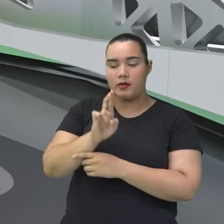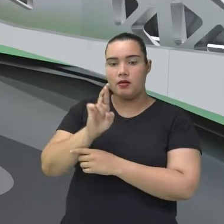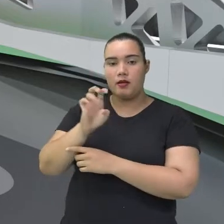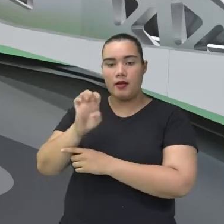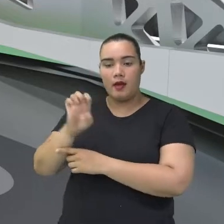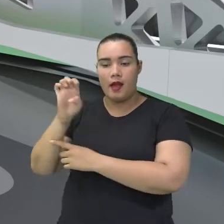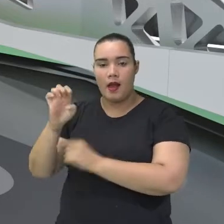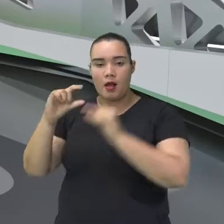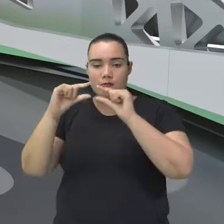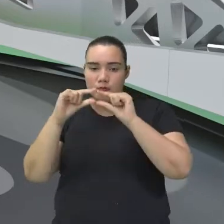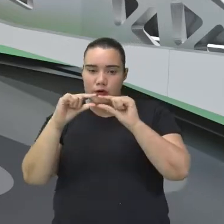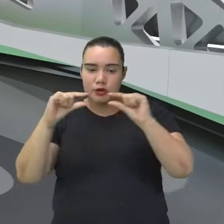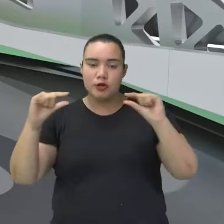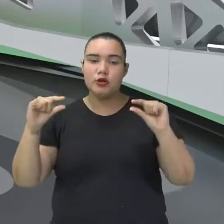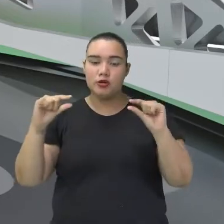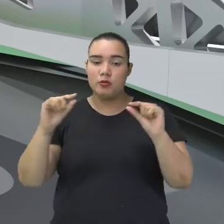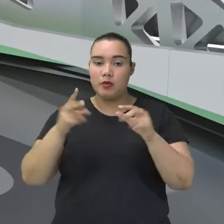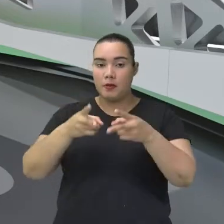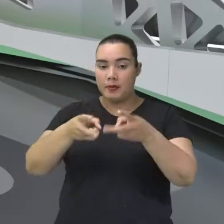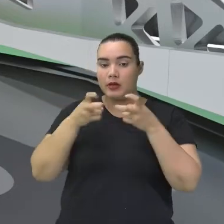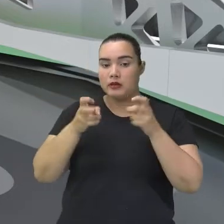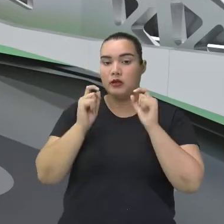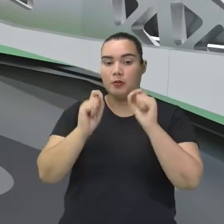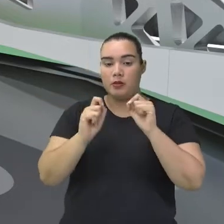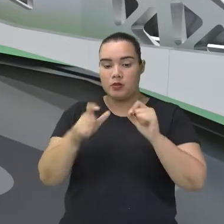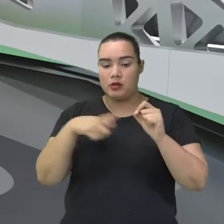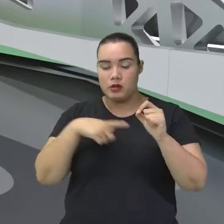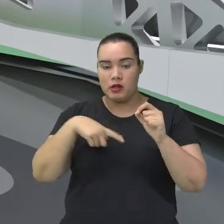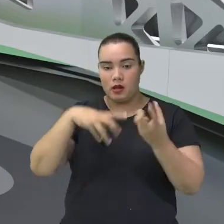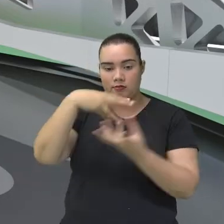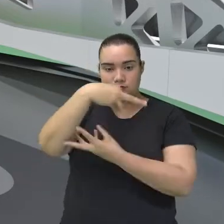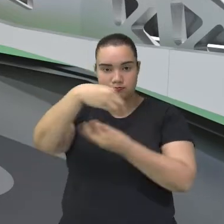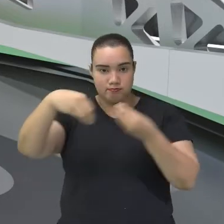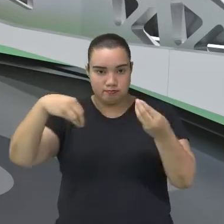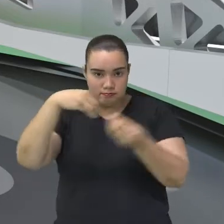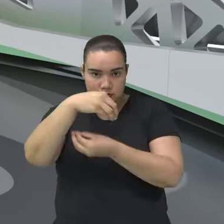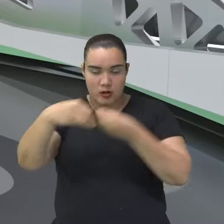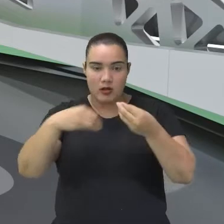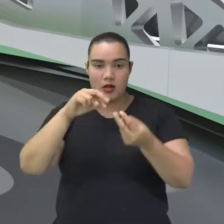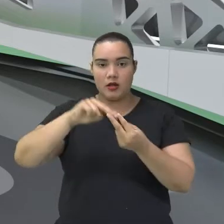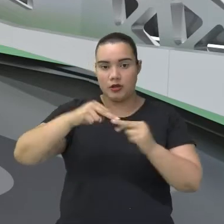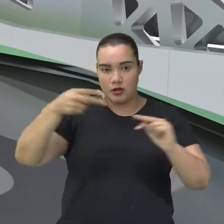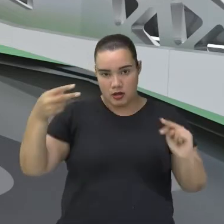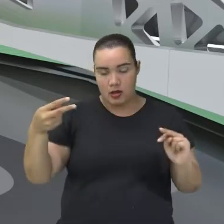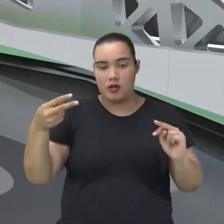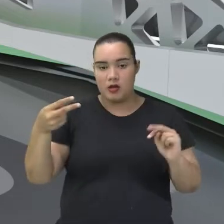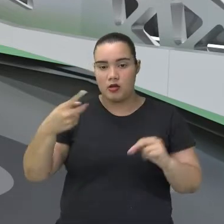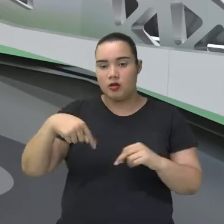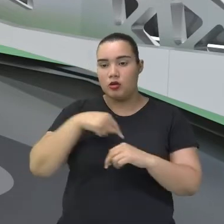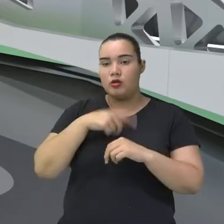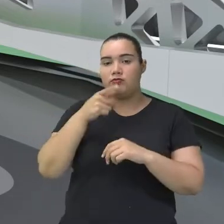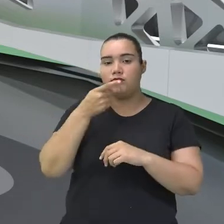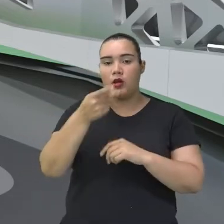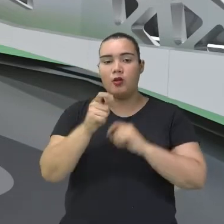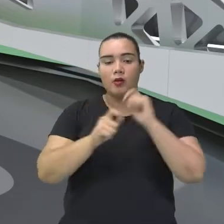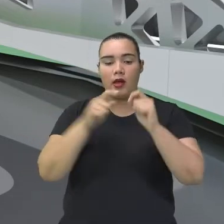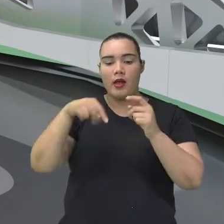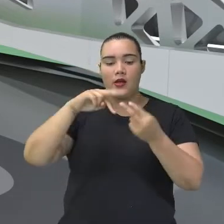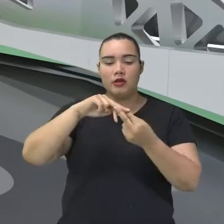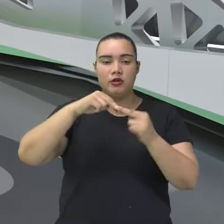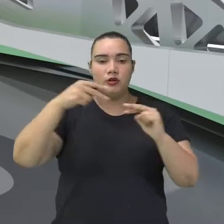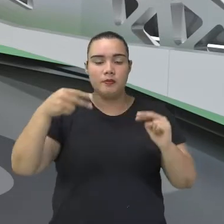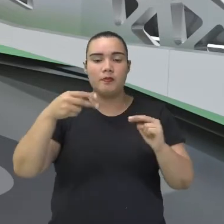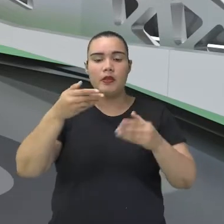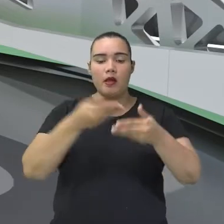Ezinho. Reparem que nessa relação, nessa interação gênica, que a gente chama de interação não